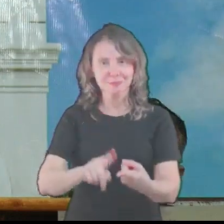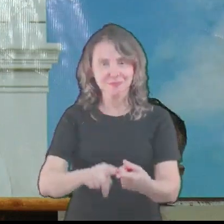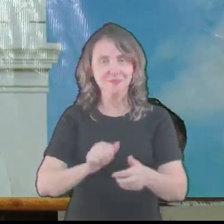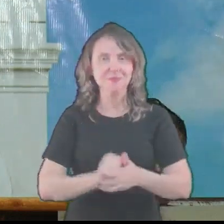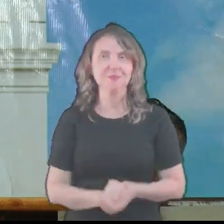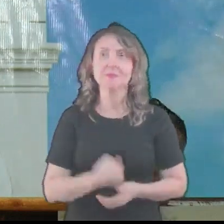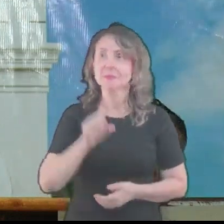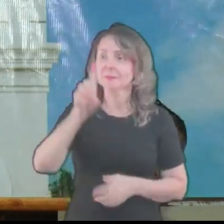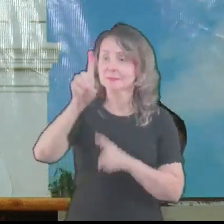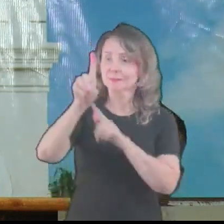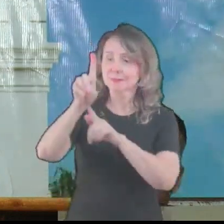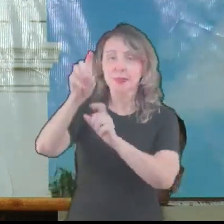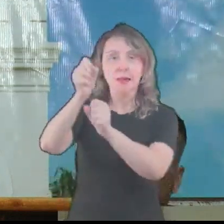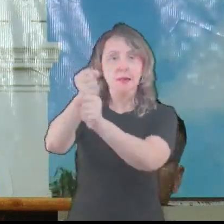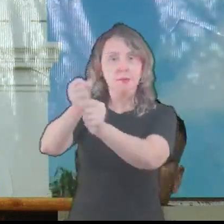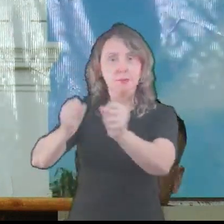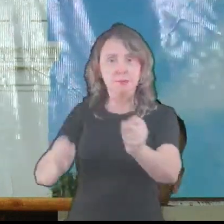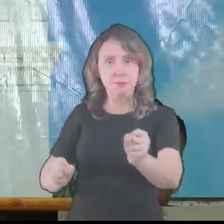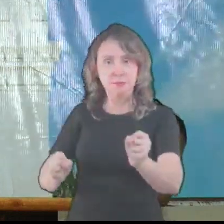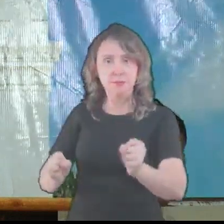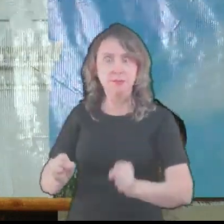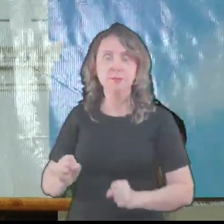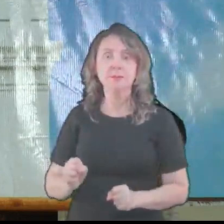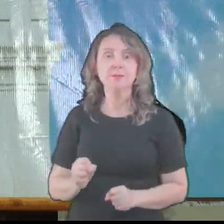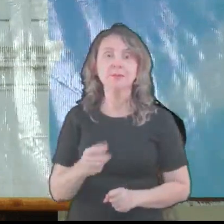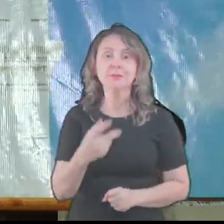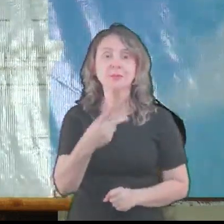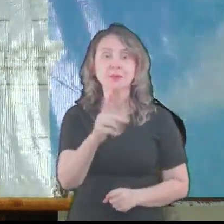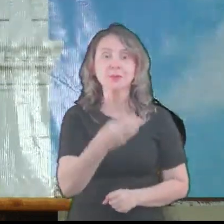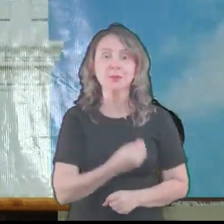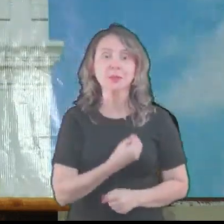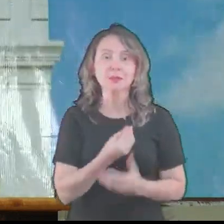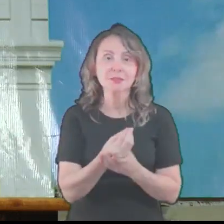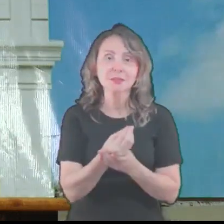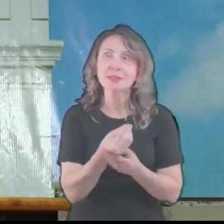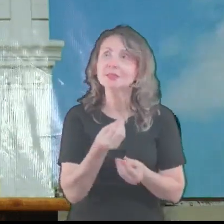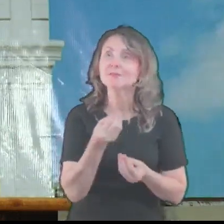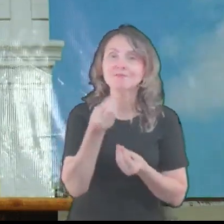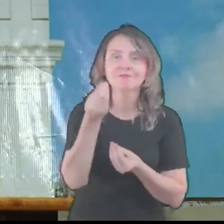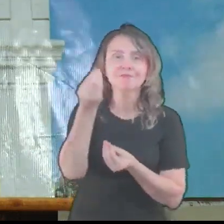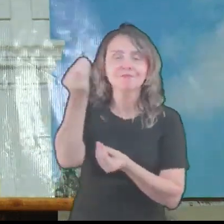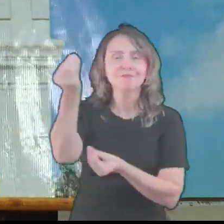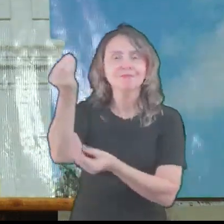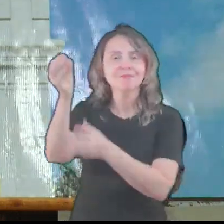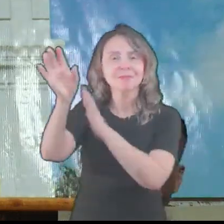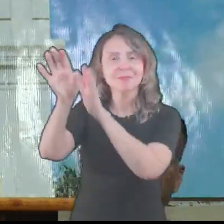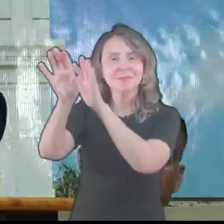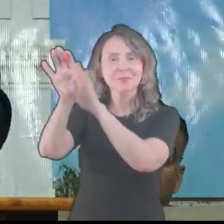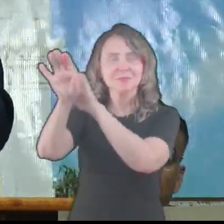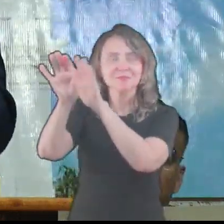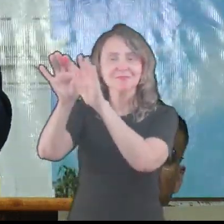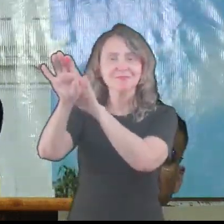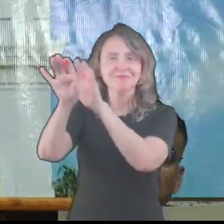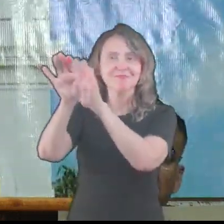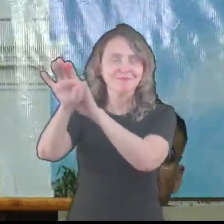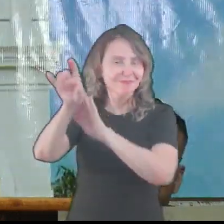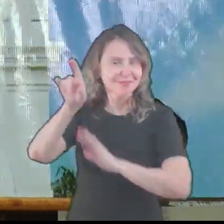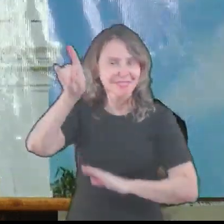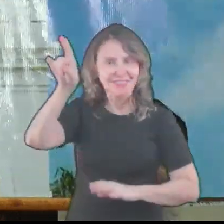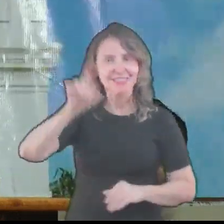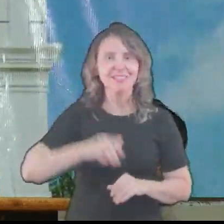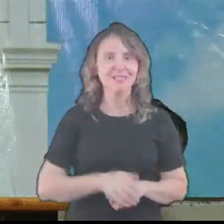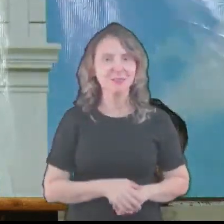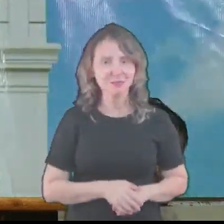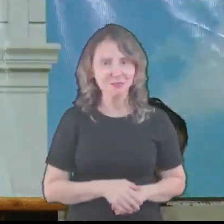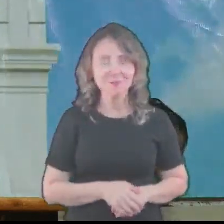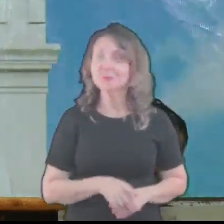é grande porque a sua vida está nas palmas da mão dele. Ele é grande porque